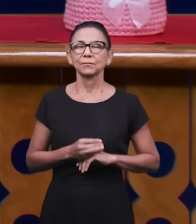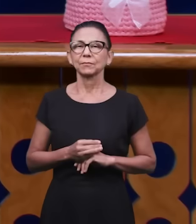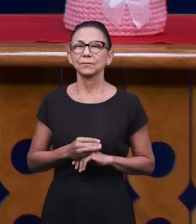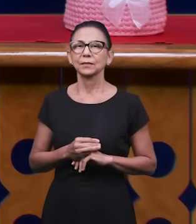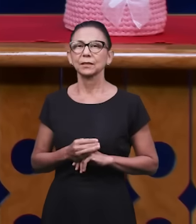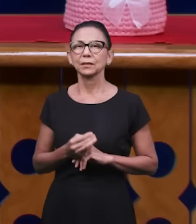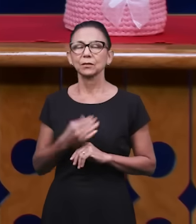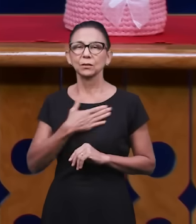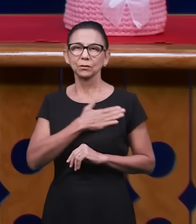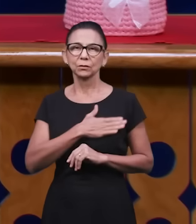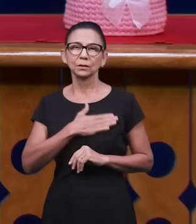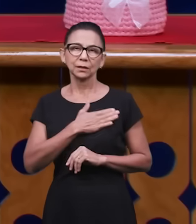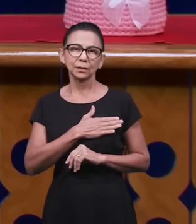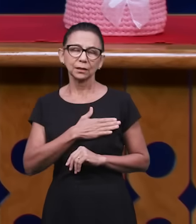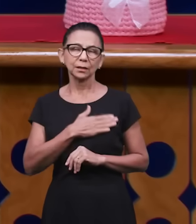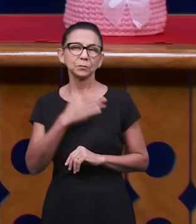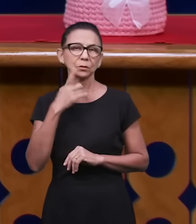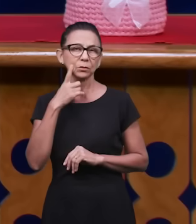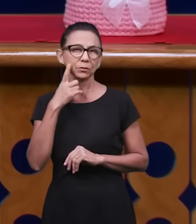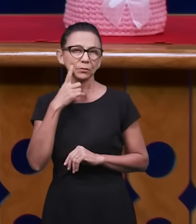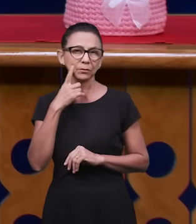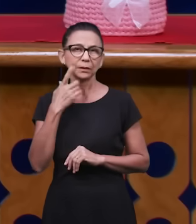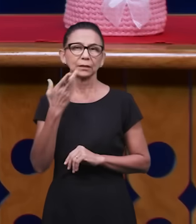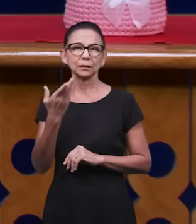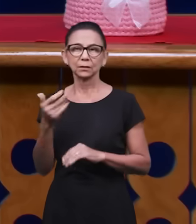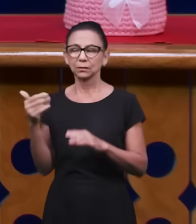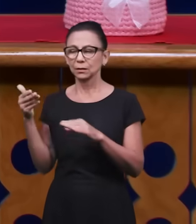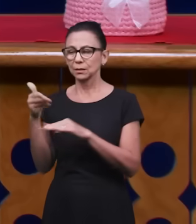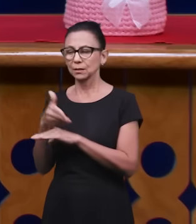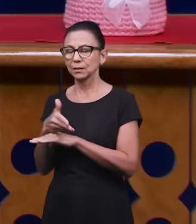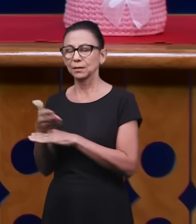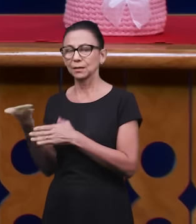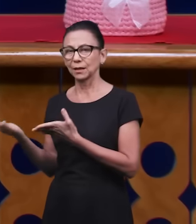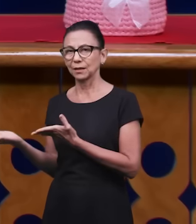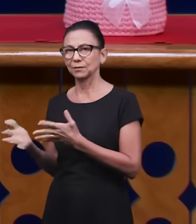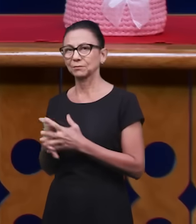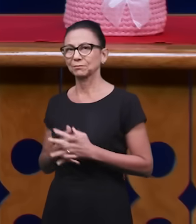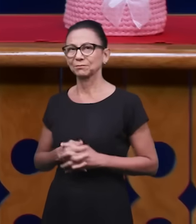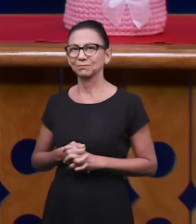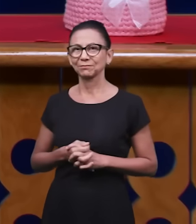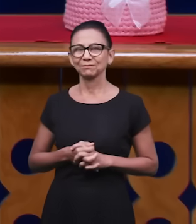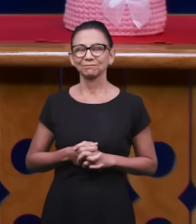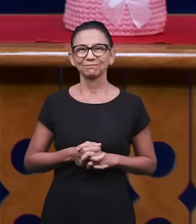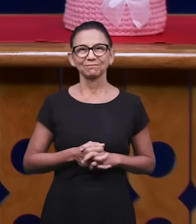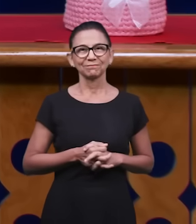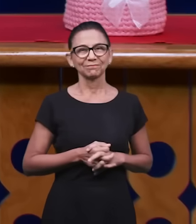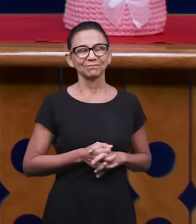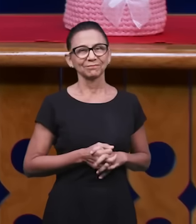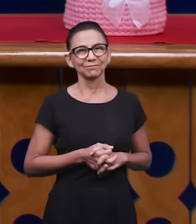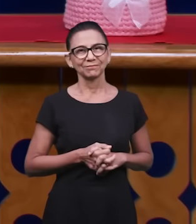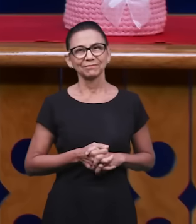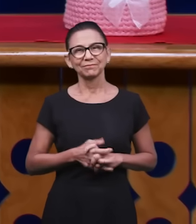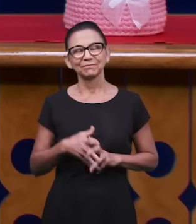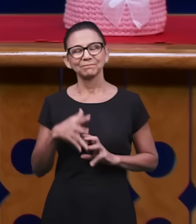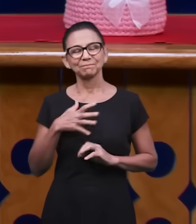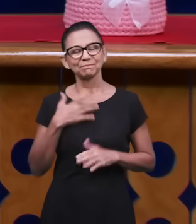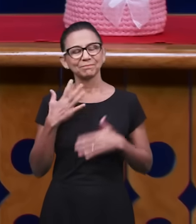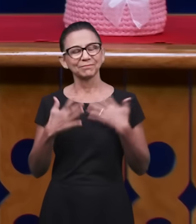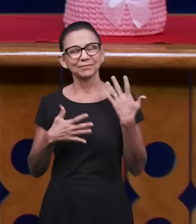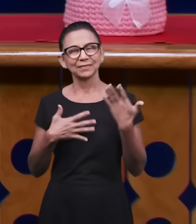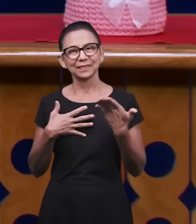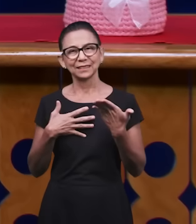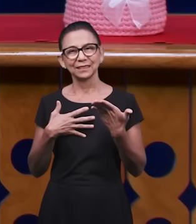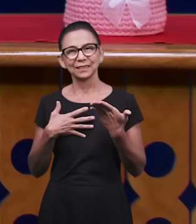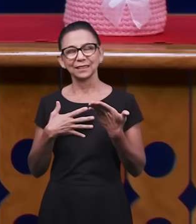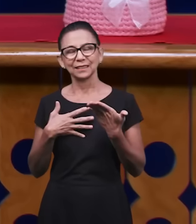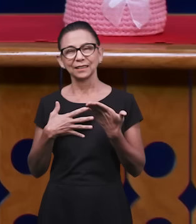e você quer relatar essa experiência, é só acessar também, que teremos uma alegria muito